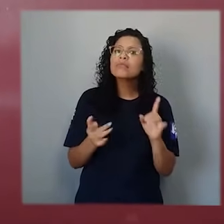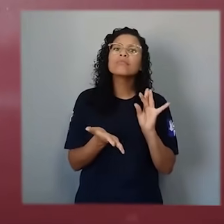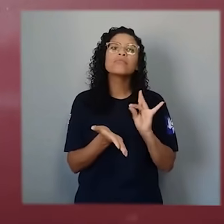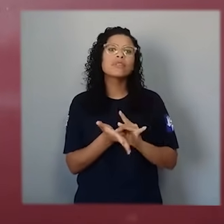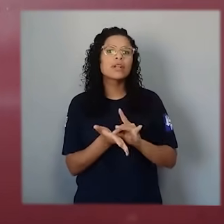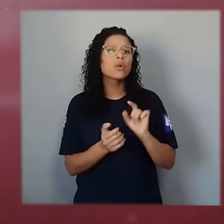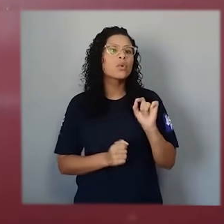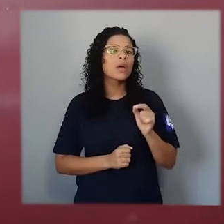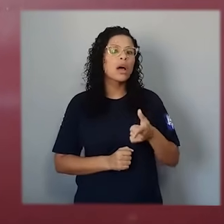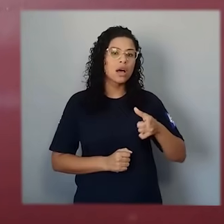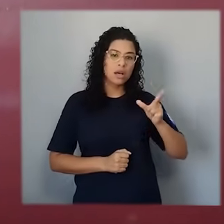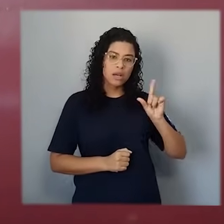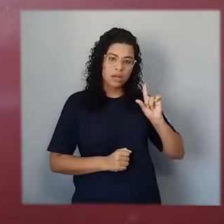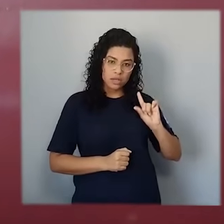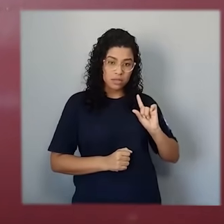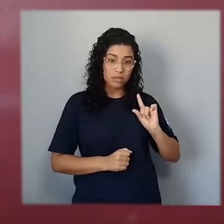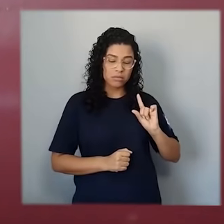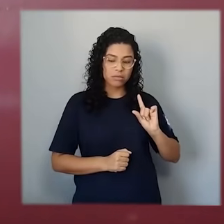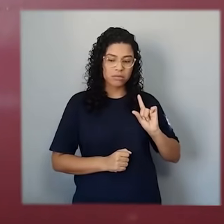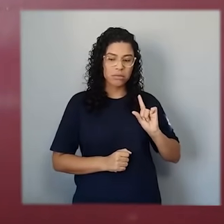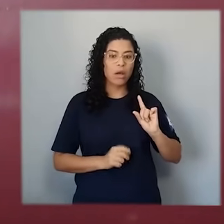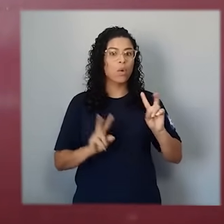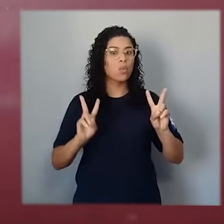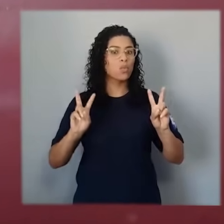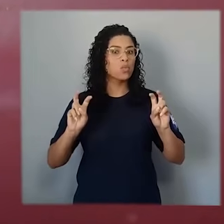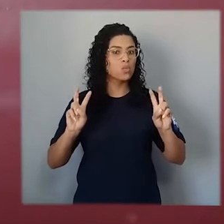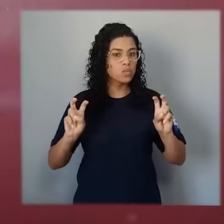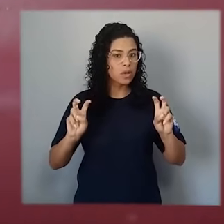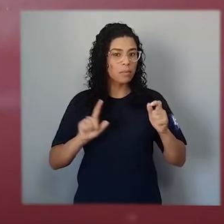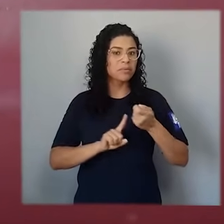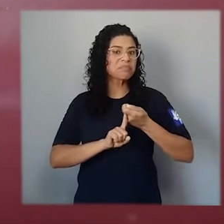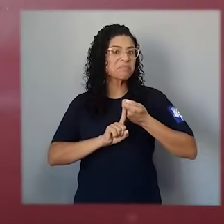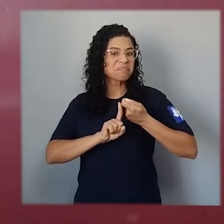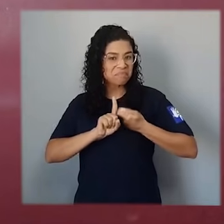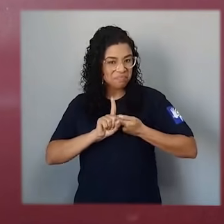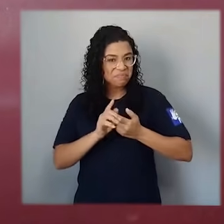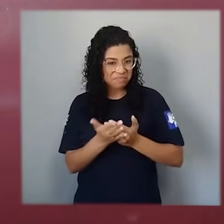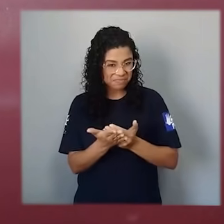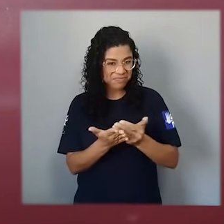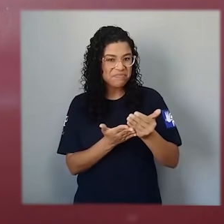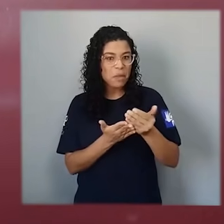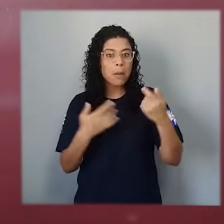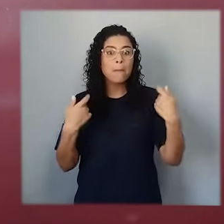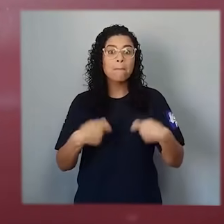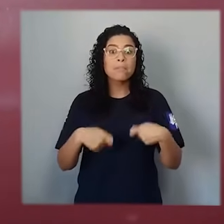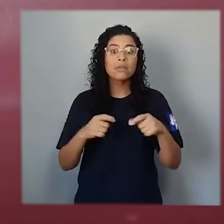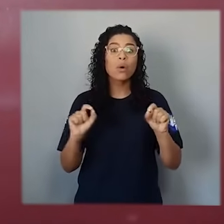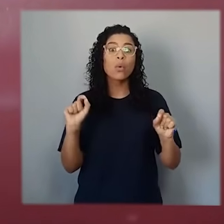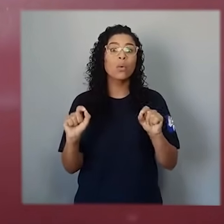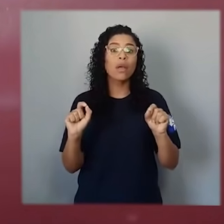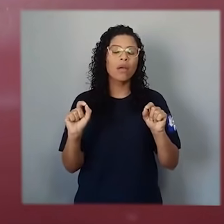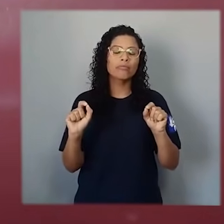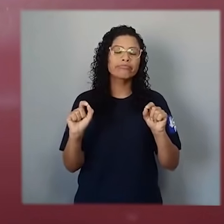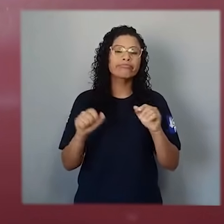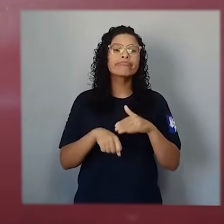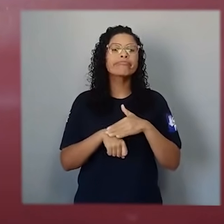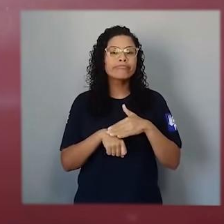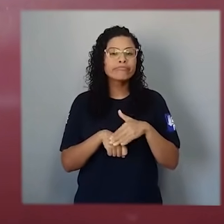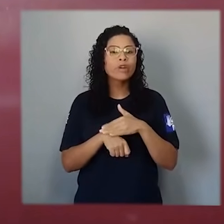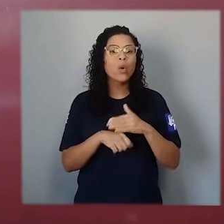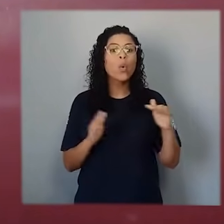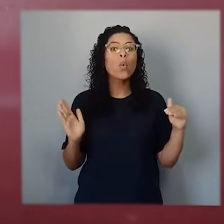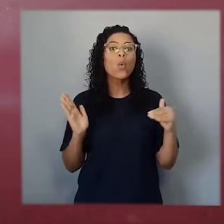verdade, antes de ir para o nosso tema desse mês, a gente precisa conversar sobre o